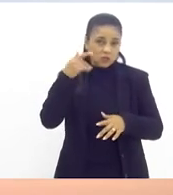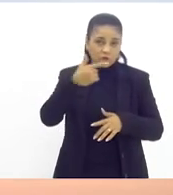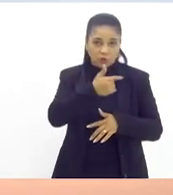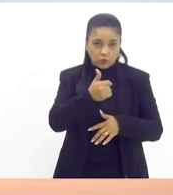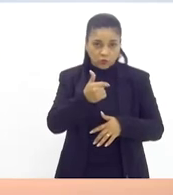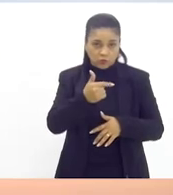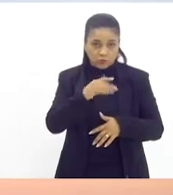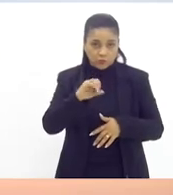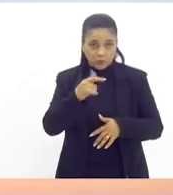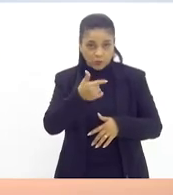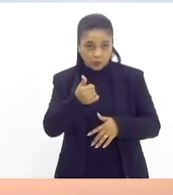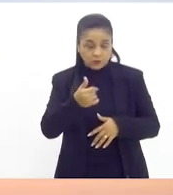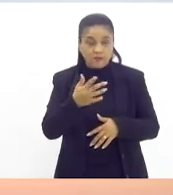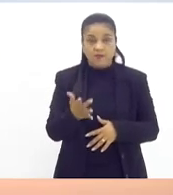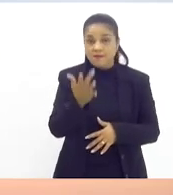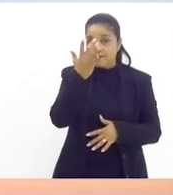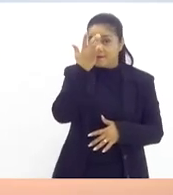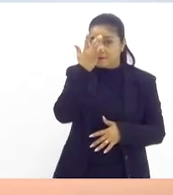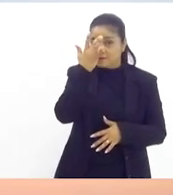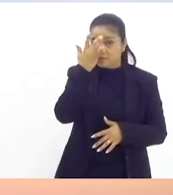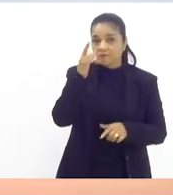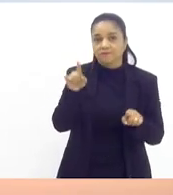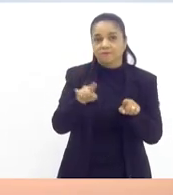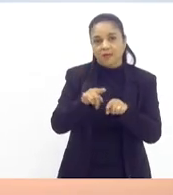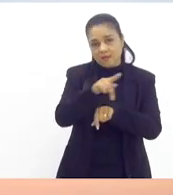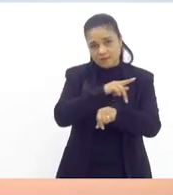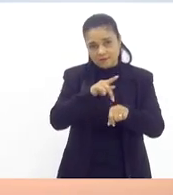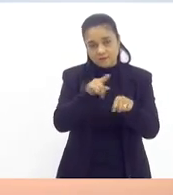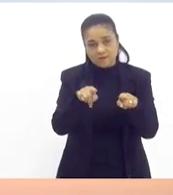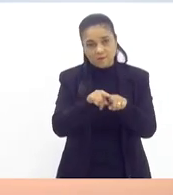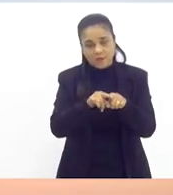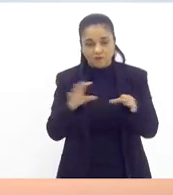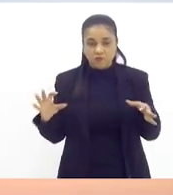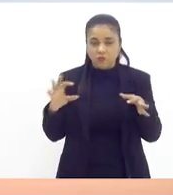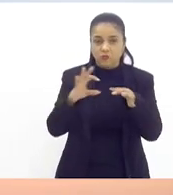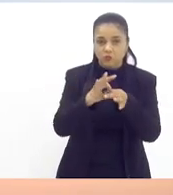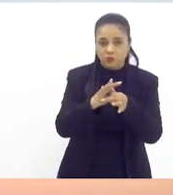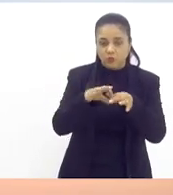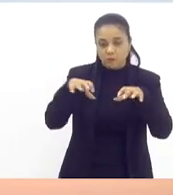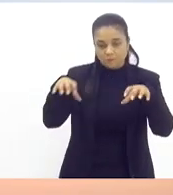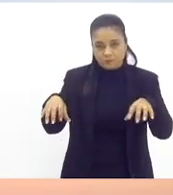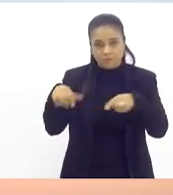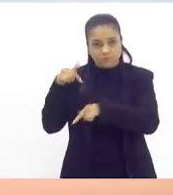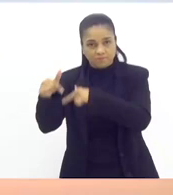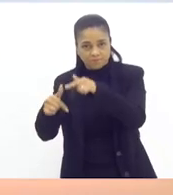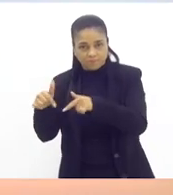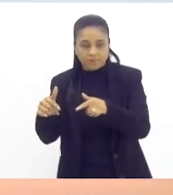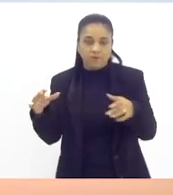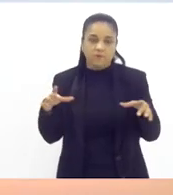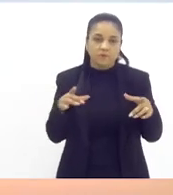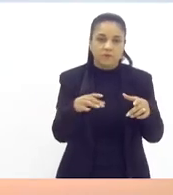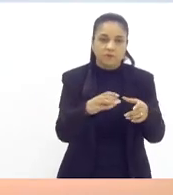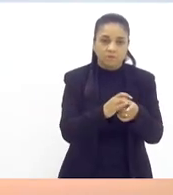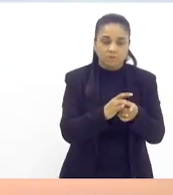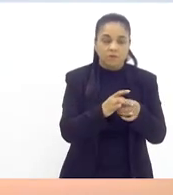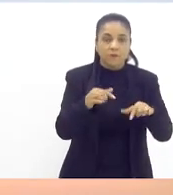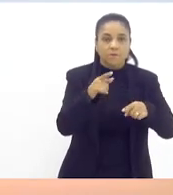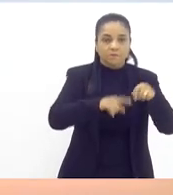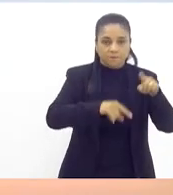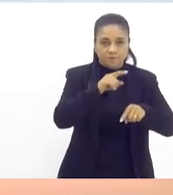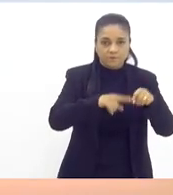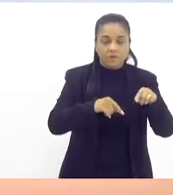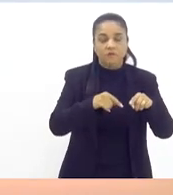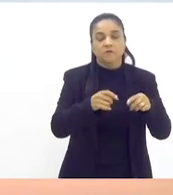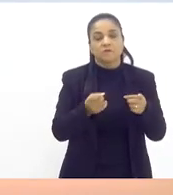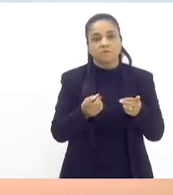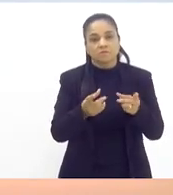e depois a Índia, que acabou fazendo a junção da tributação no mercado de serviços na reforma tributária de 2017. Então,